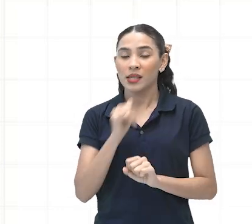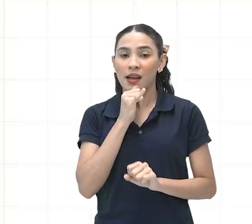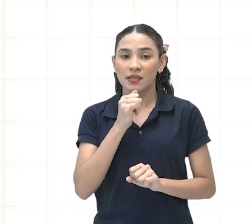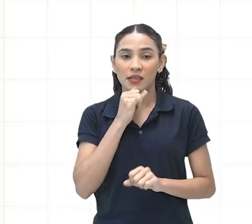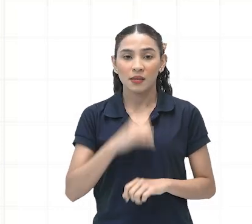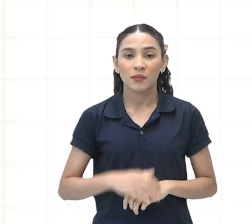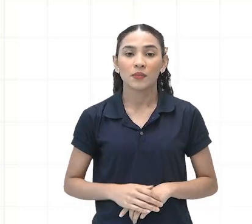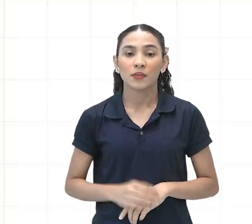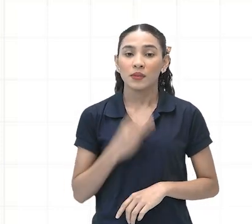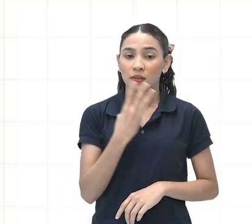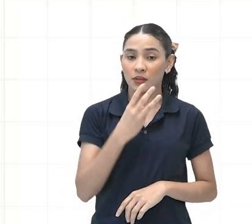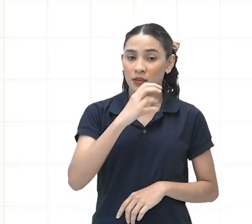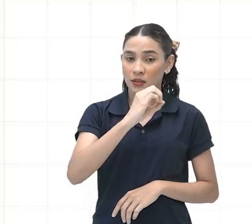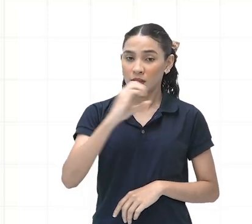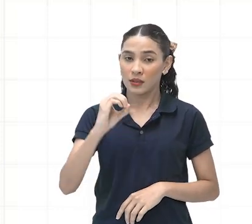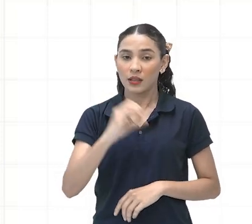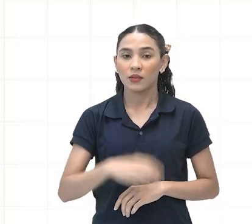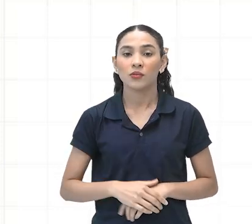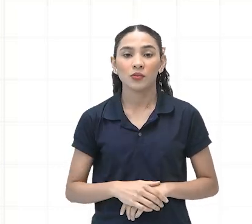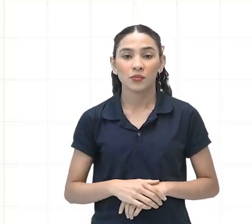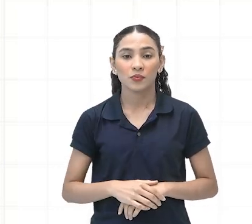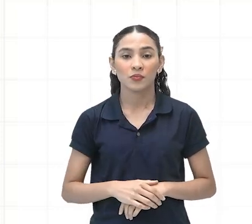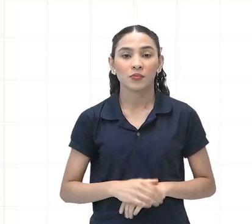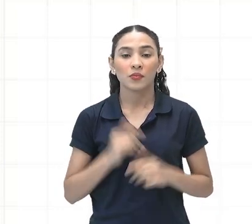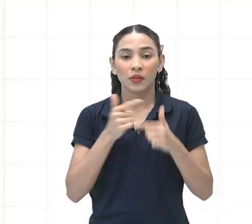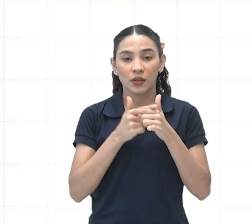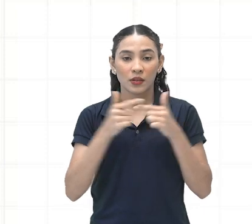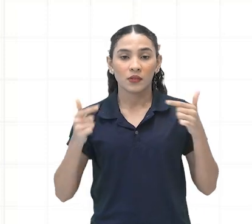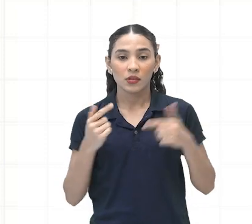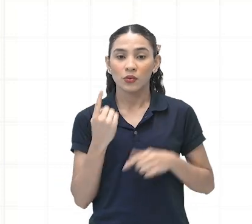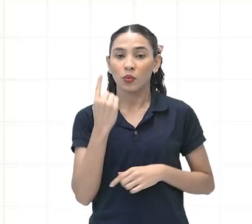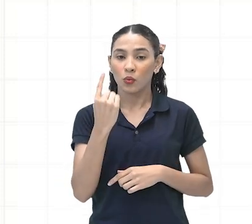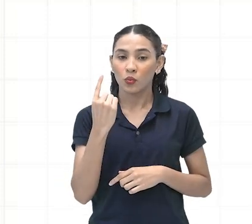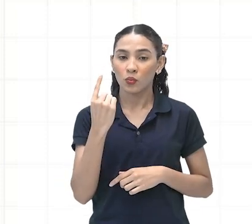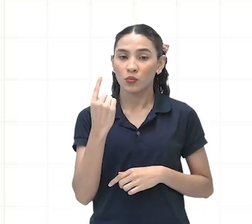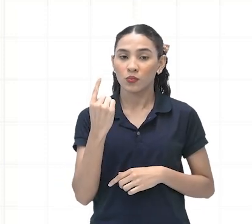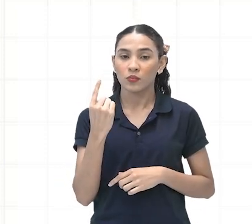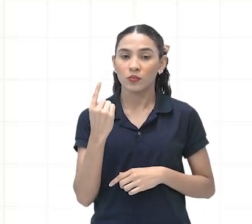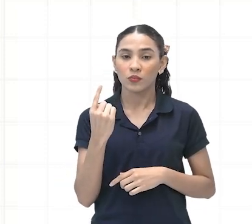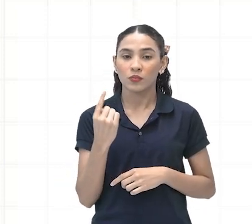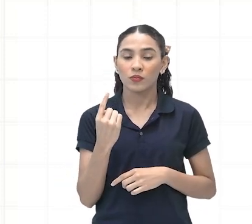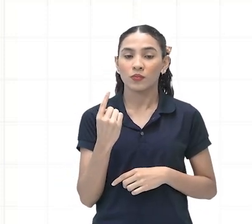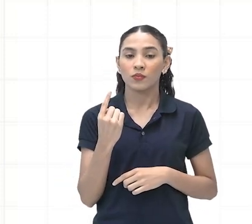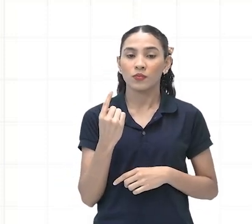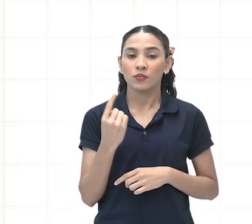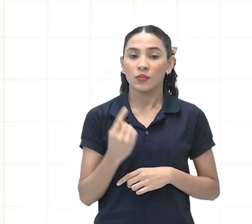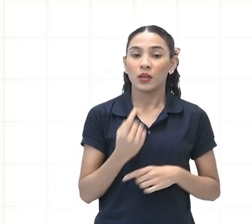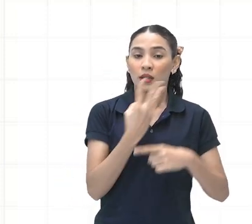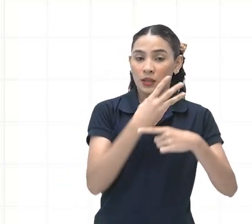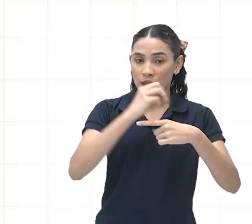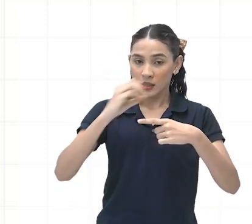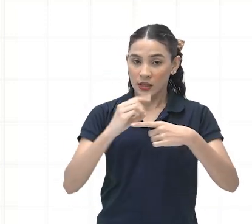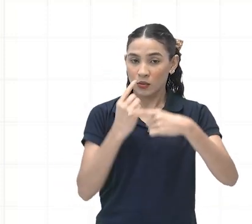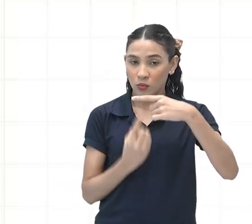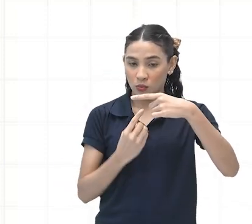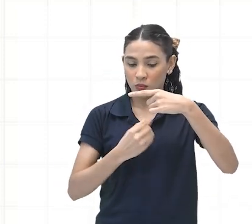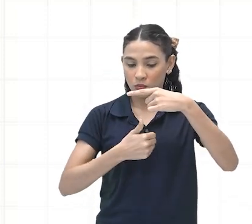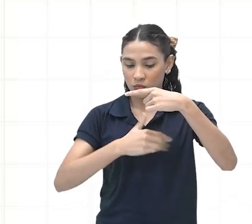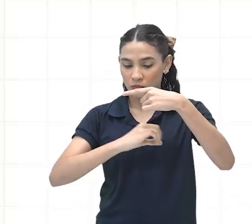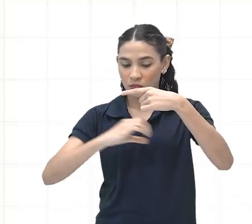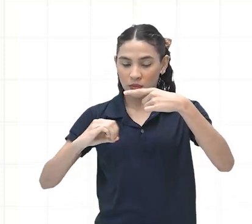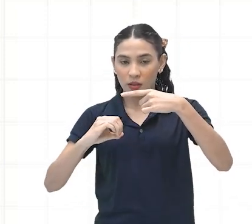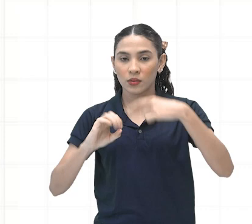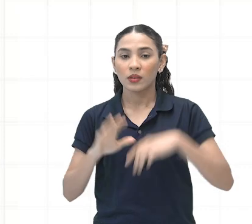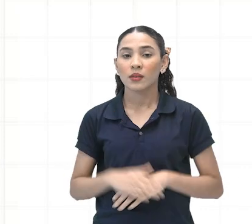ó, 300 dividido por 1 sobre 1000, certo? Só lembrando que